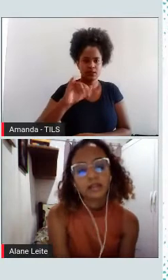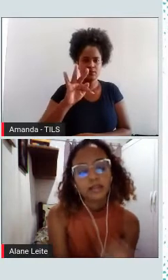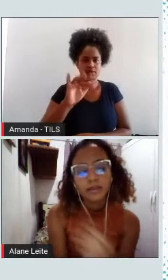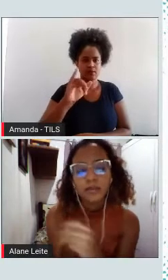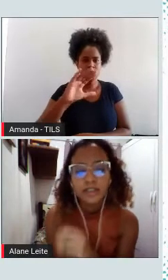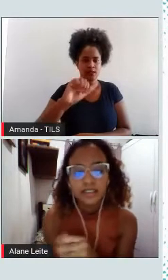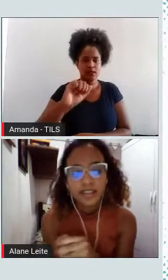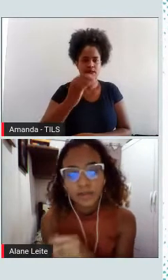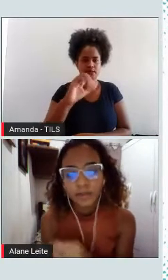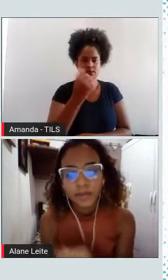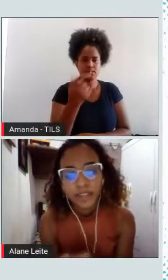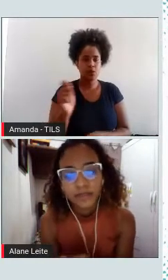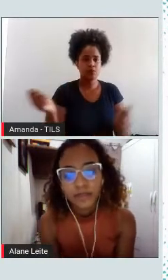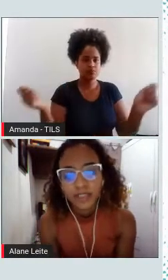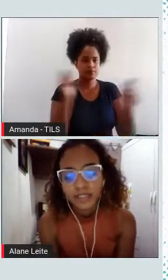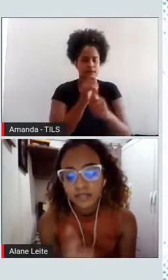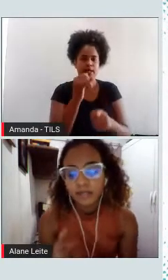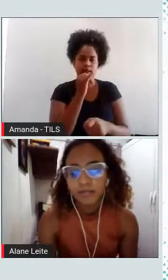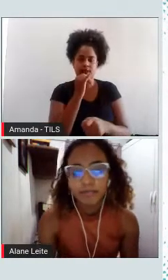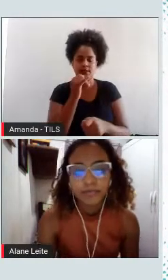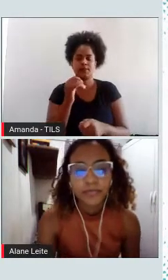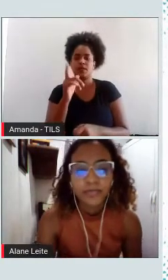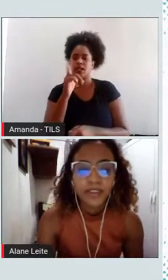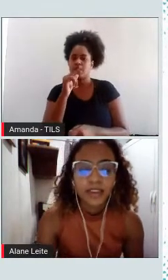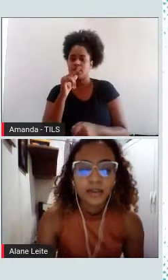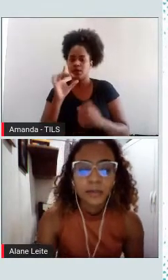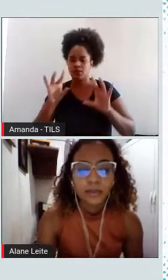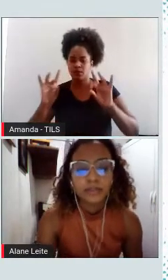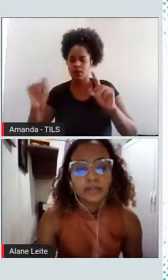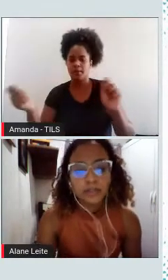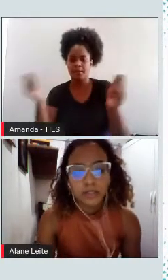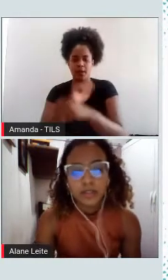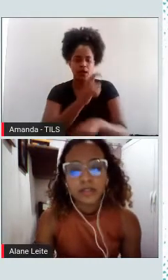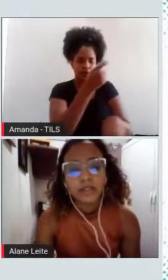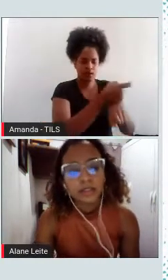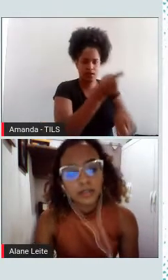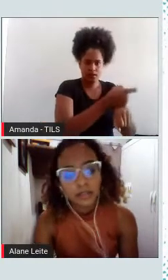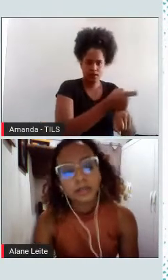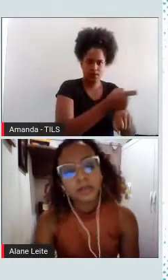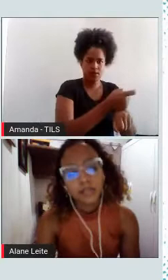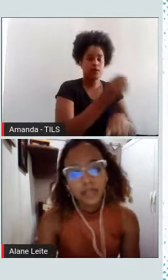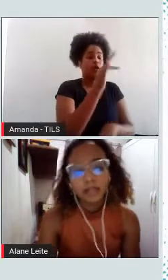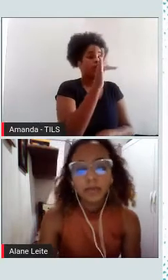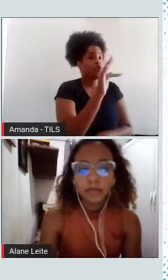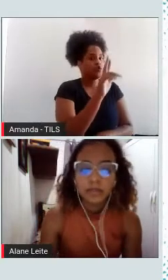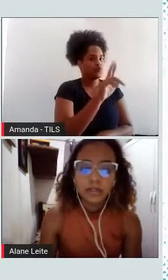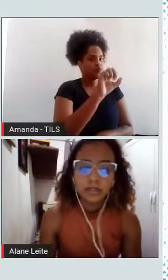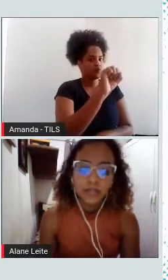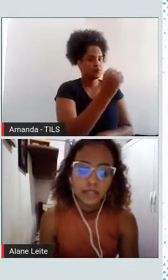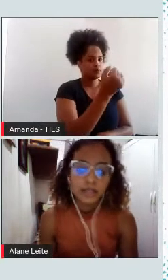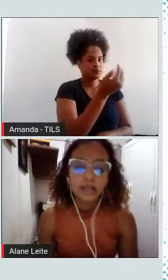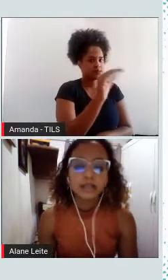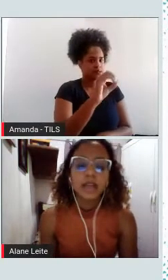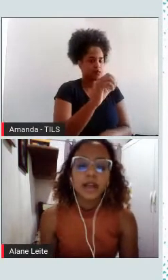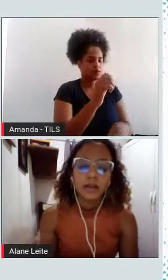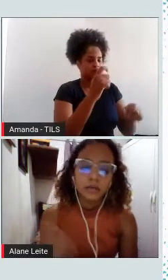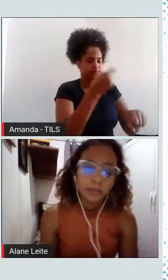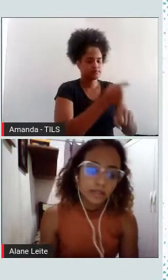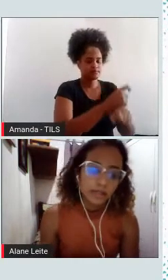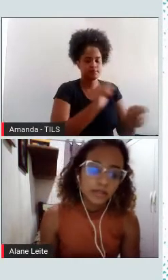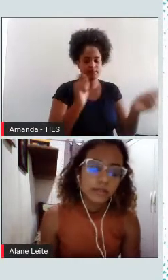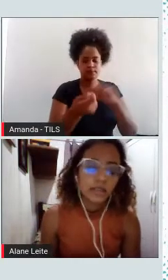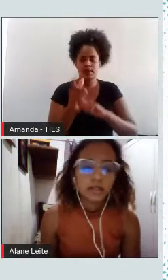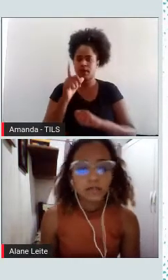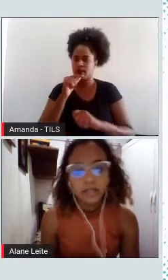ok? Tenta memorizar aí um pouquinho isso. O ponto de fusão é do estado sólido para o líquido e ponto de solidificação é